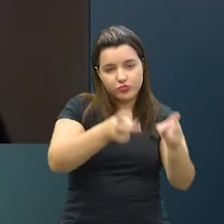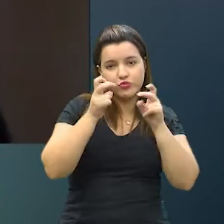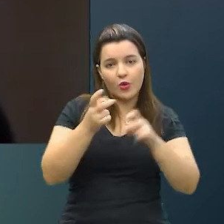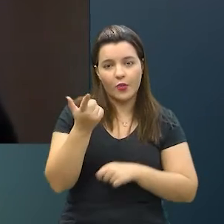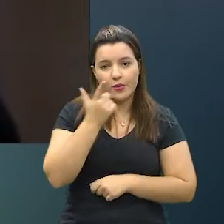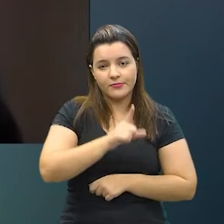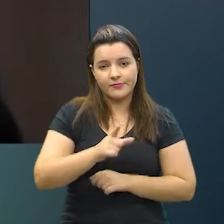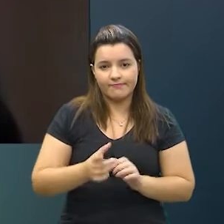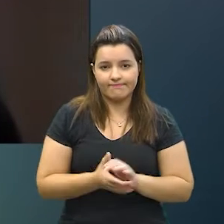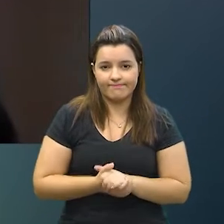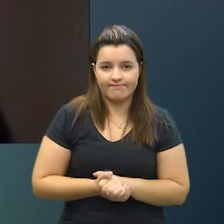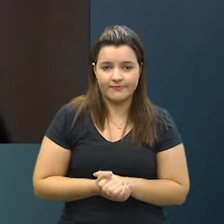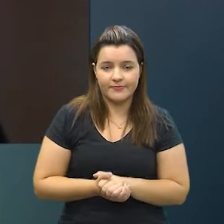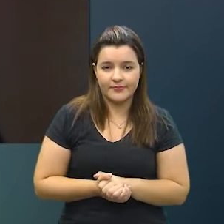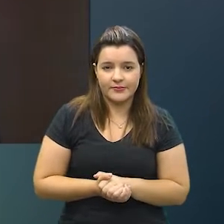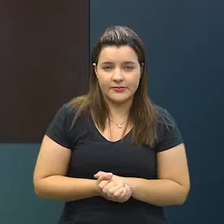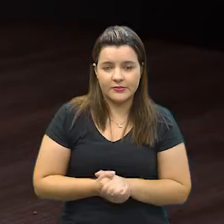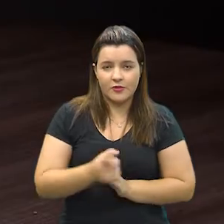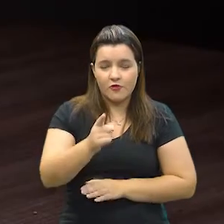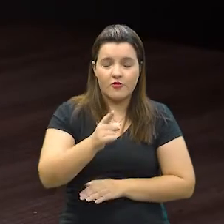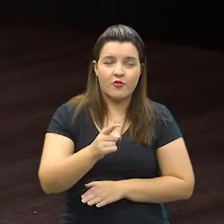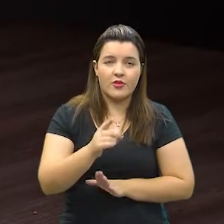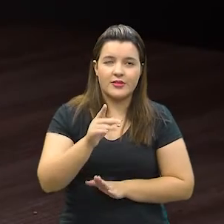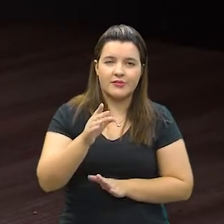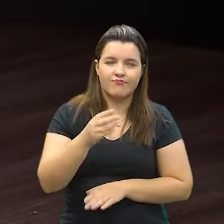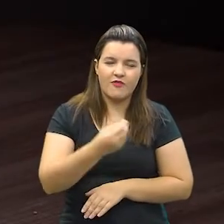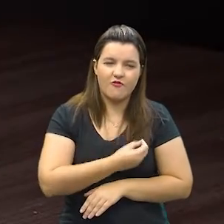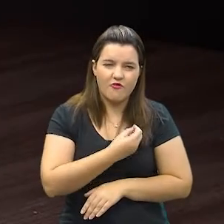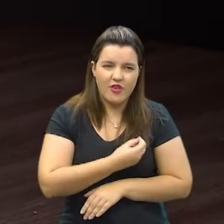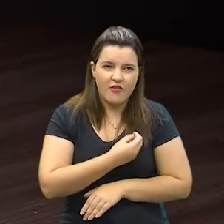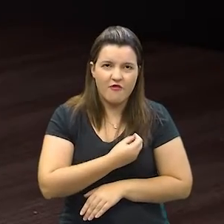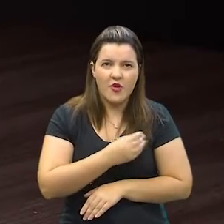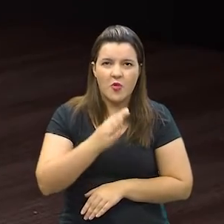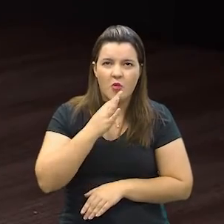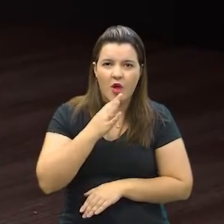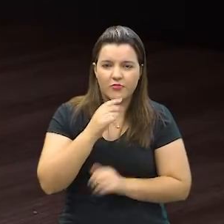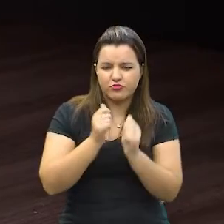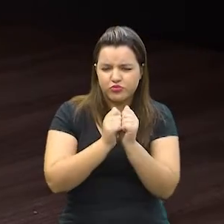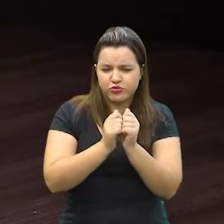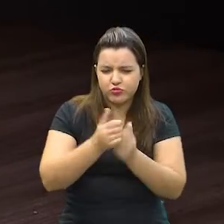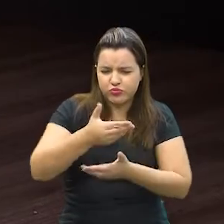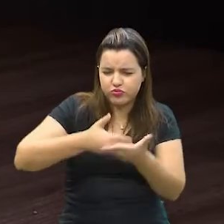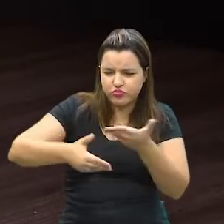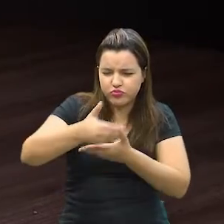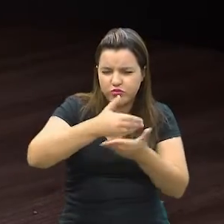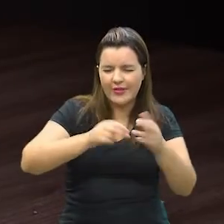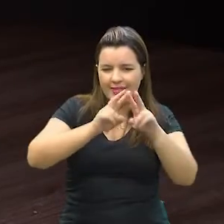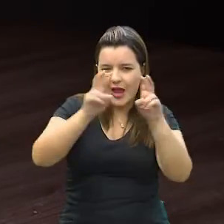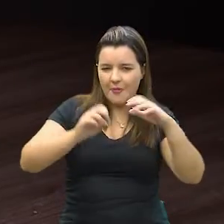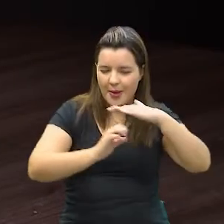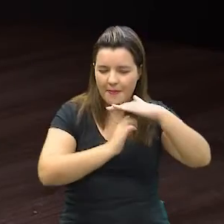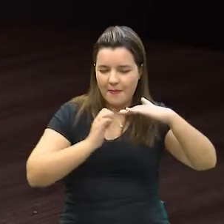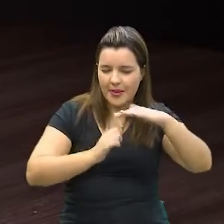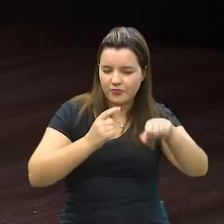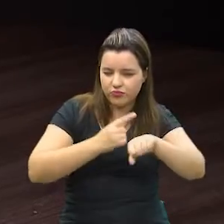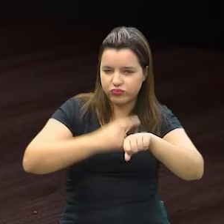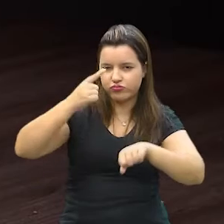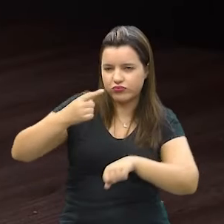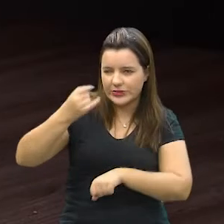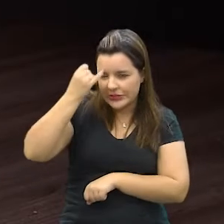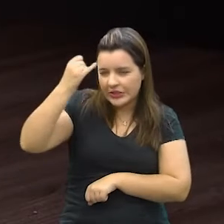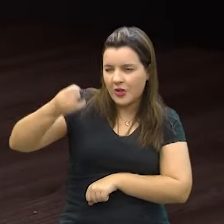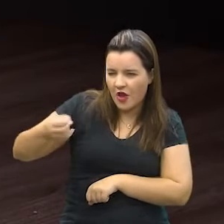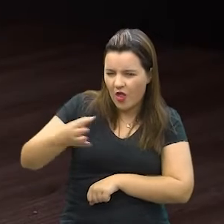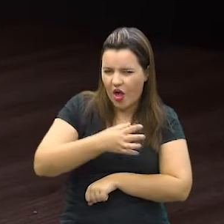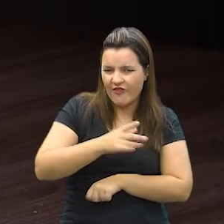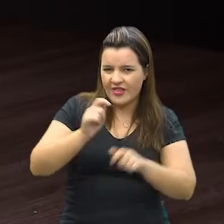nosso faturamento mais que dobrasse, né? Você que vive esse ambiente das startups, a gente pode pensar que elas